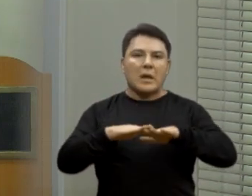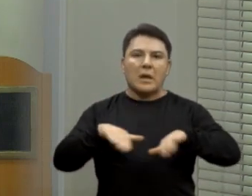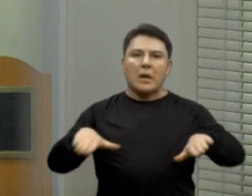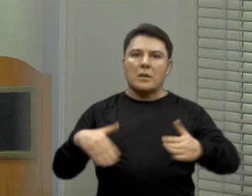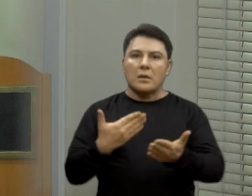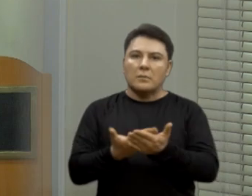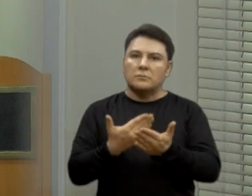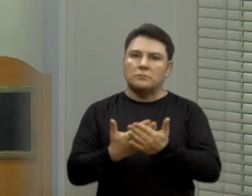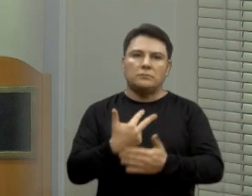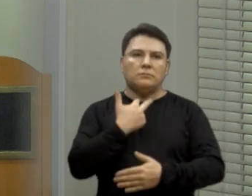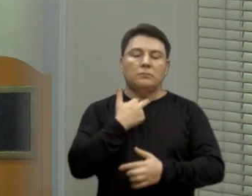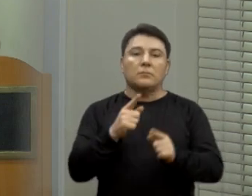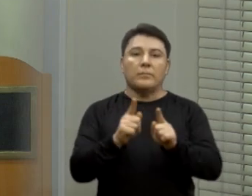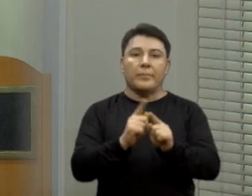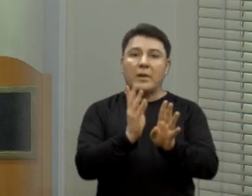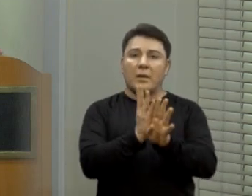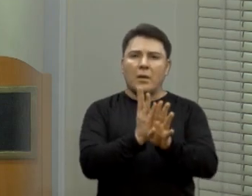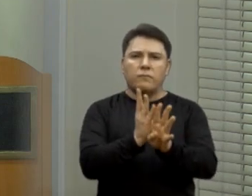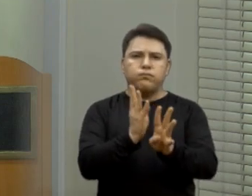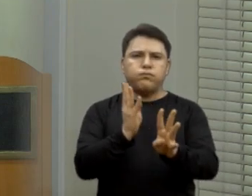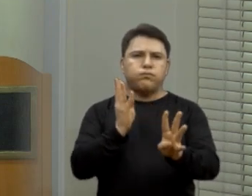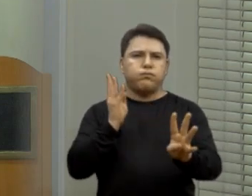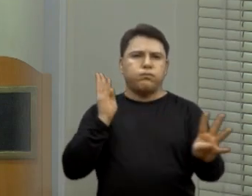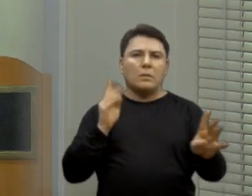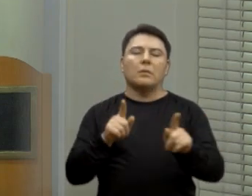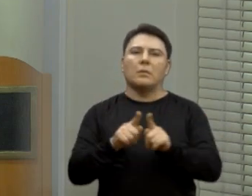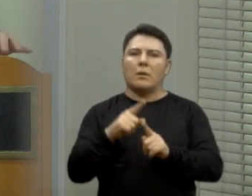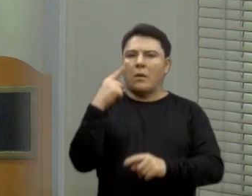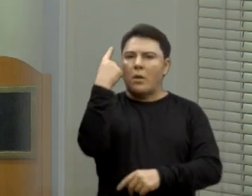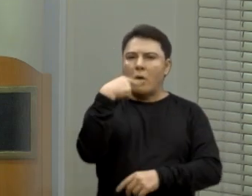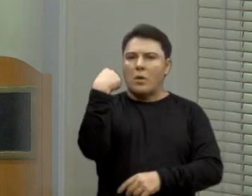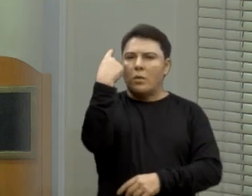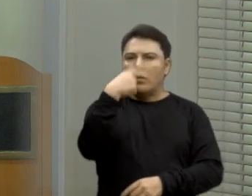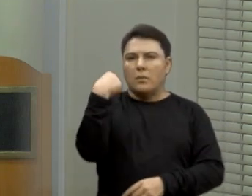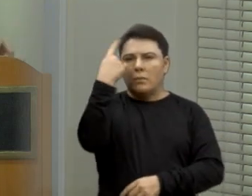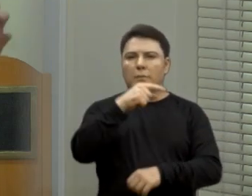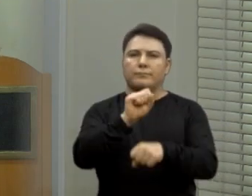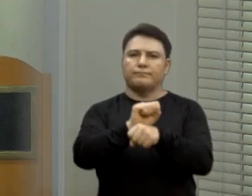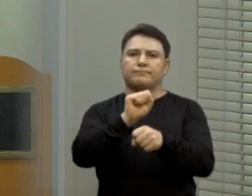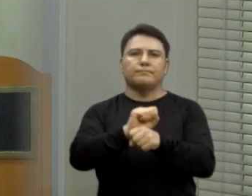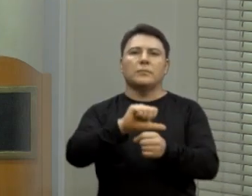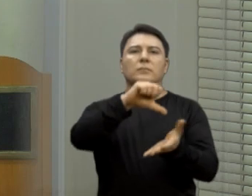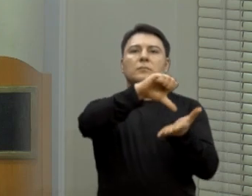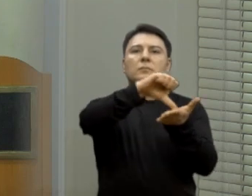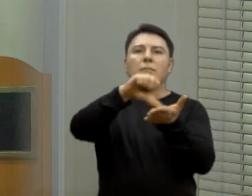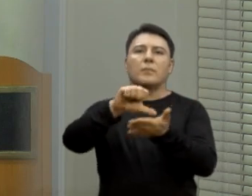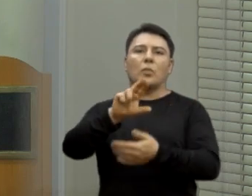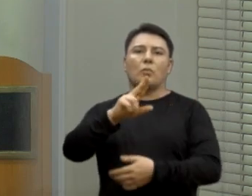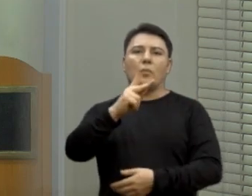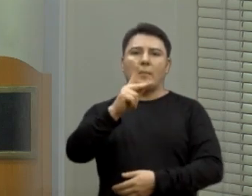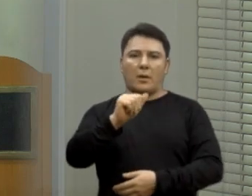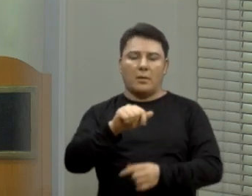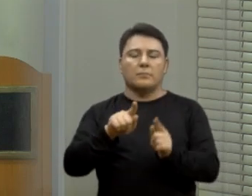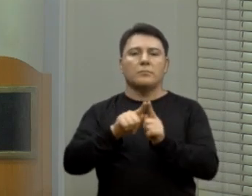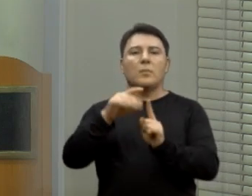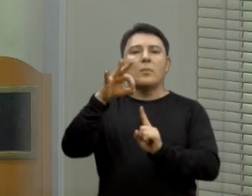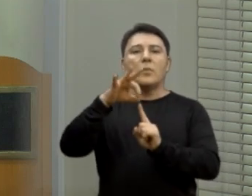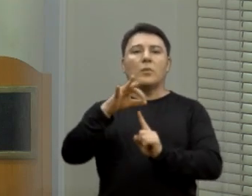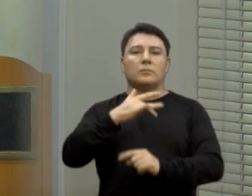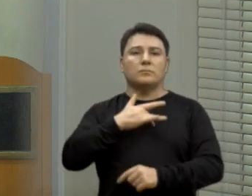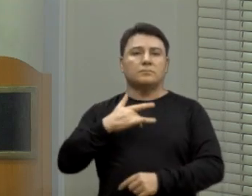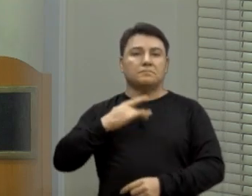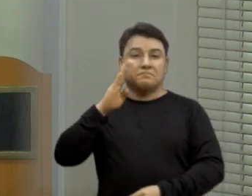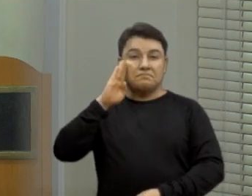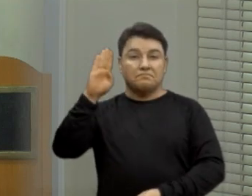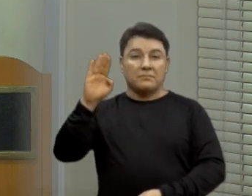na saúde entrando em filas gigantes, entrando em horas gigantes de espera em todas as UPAs e nos postos de saúde, e no DAI,